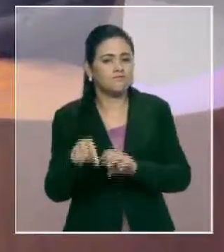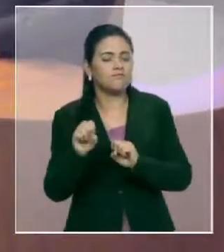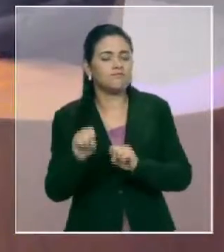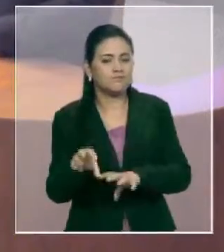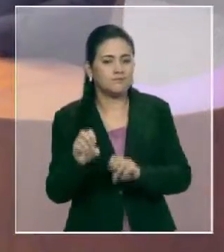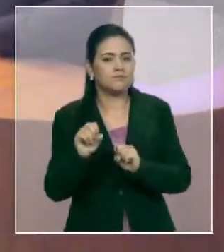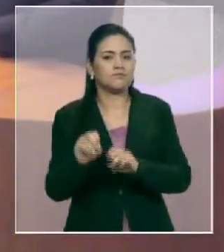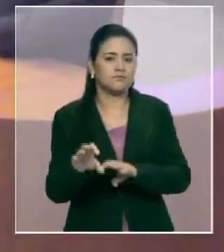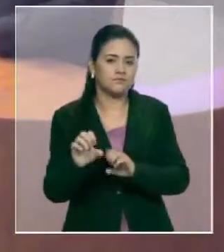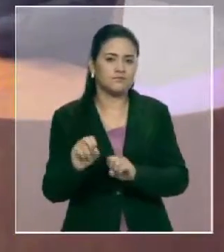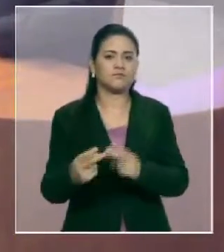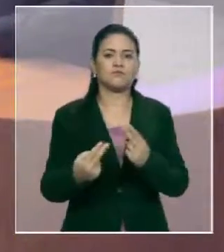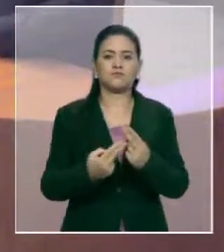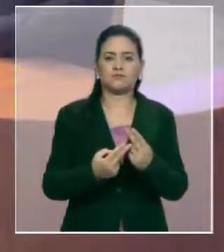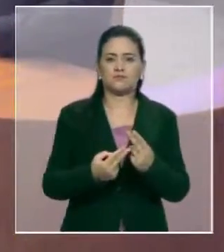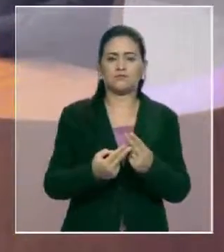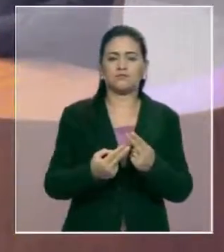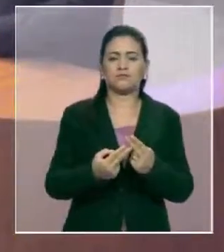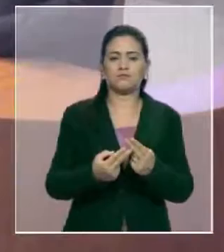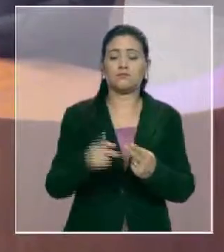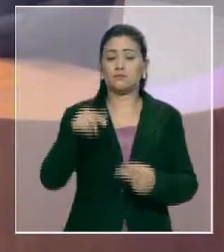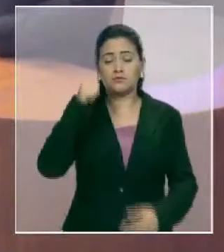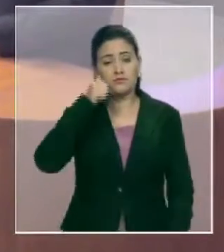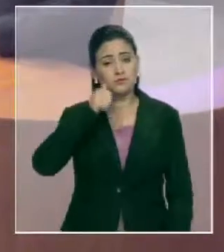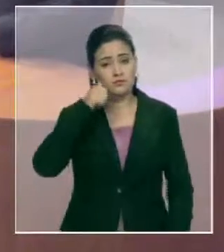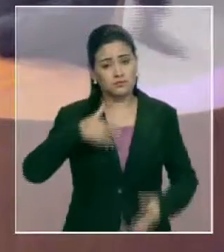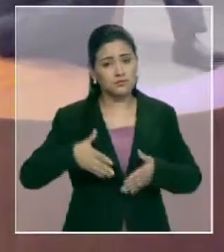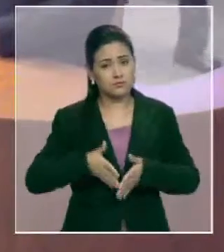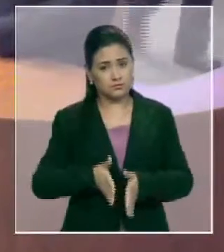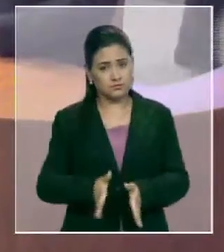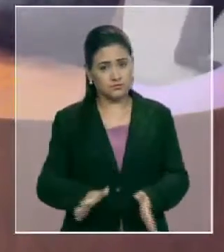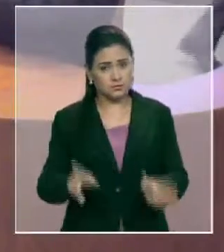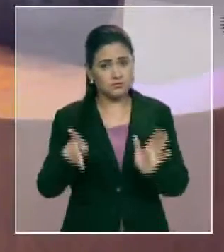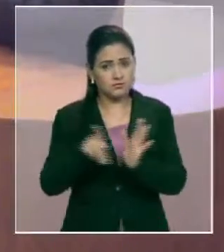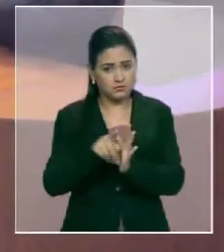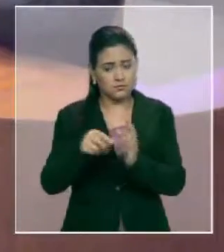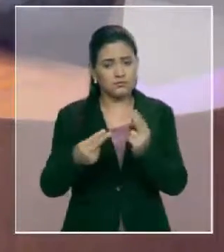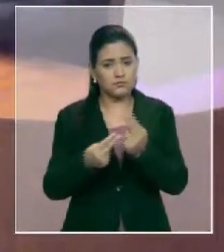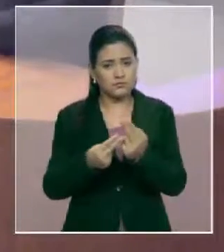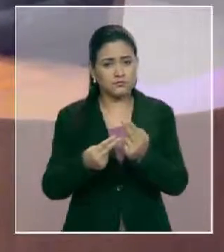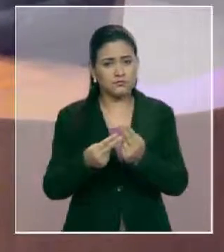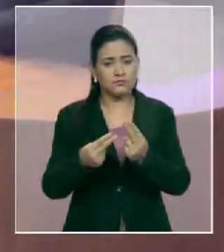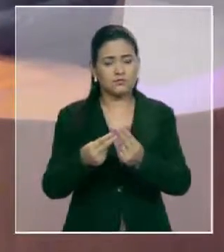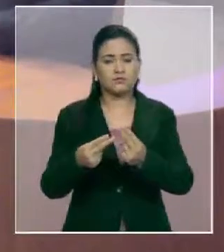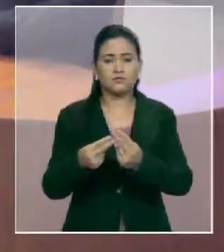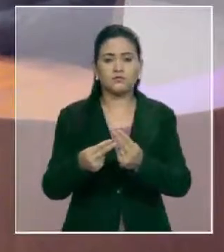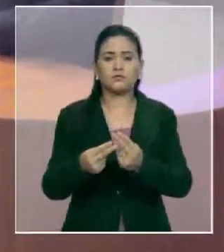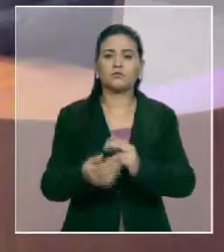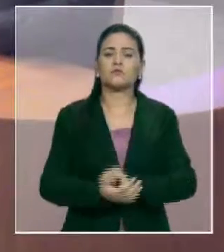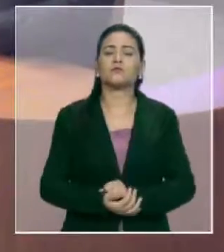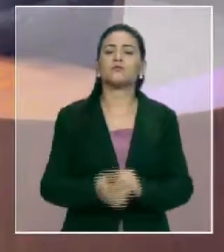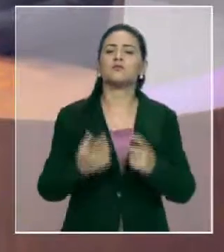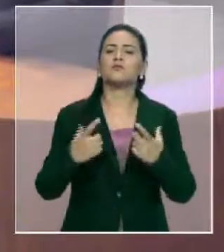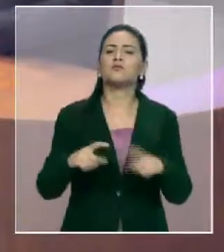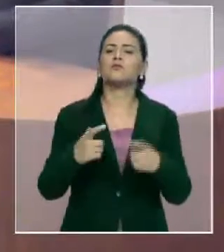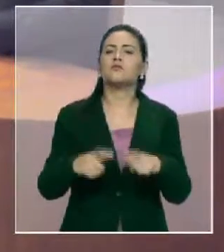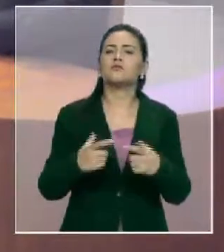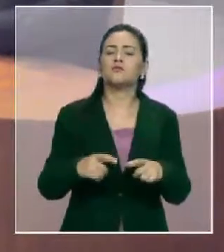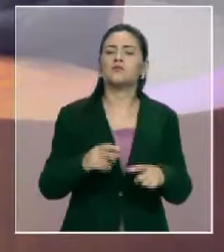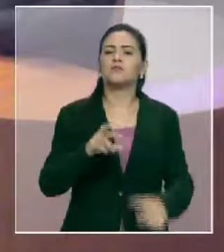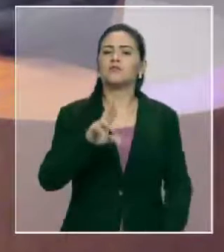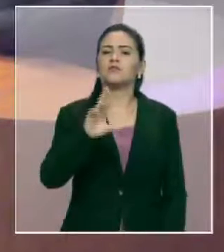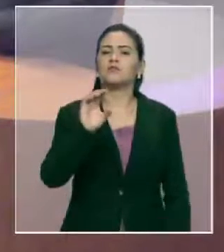Mudoca nasceu no município de Timon, mais precisamente no povoado Roncador.